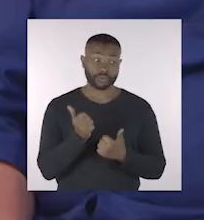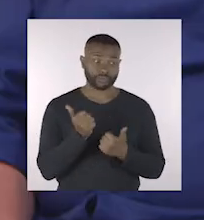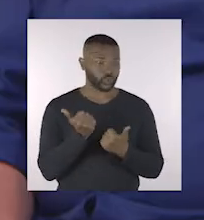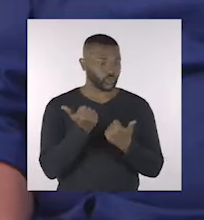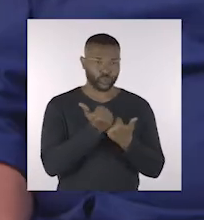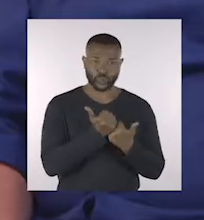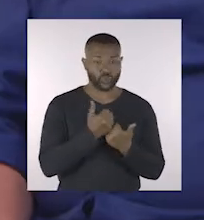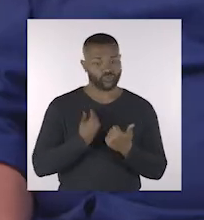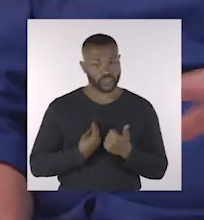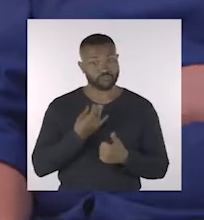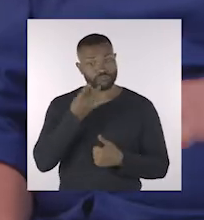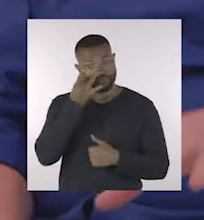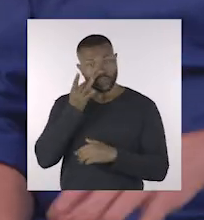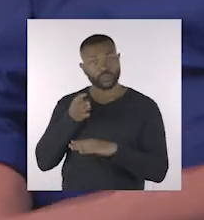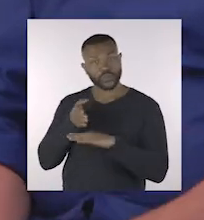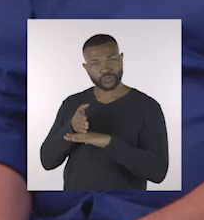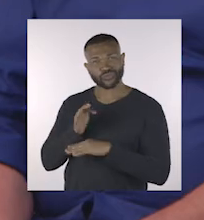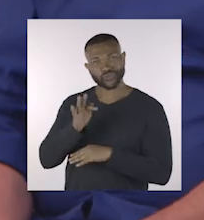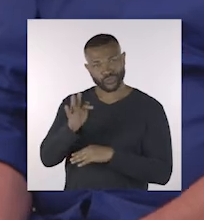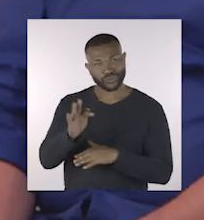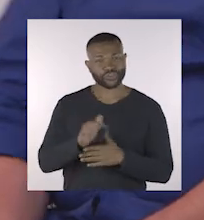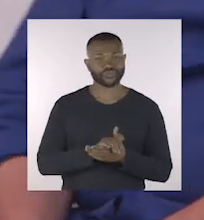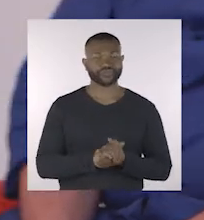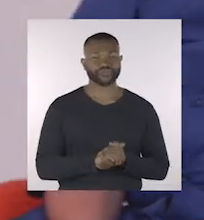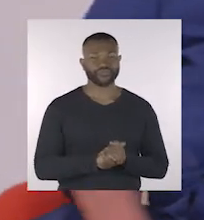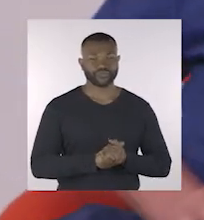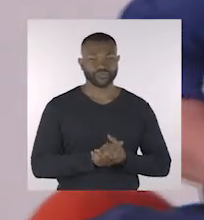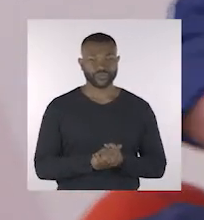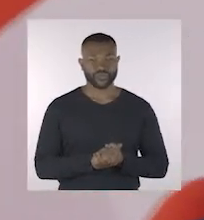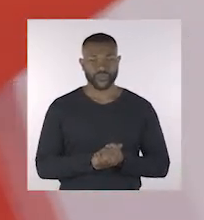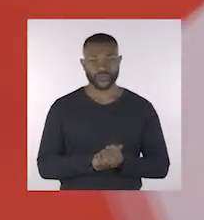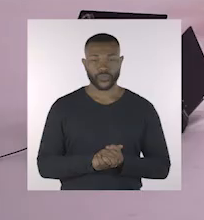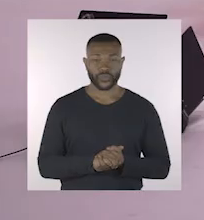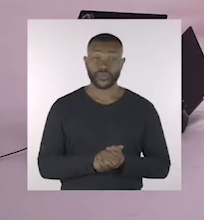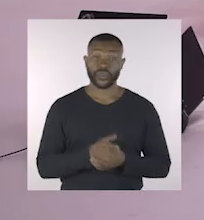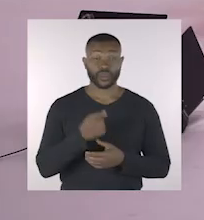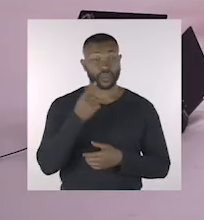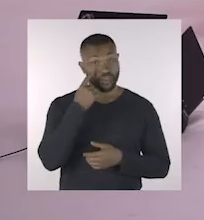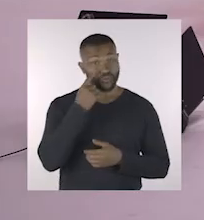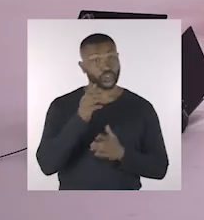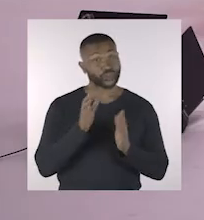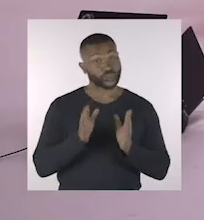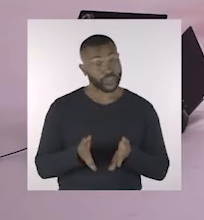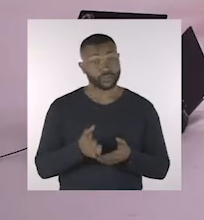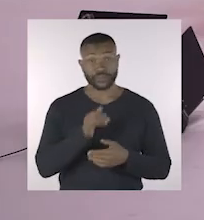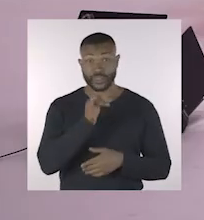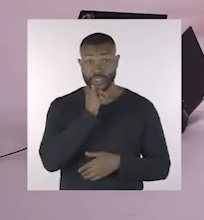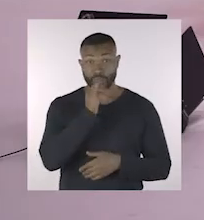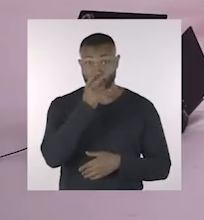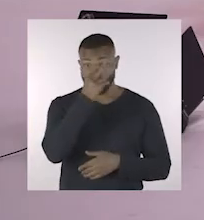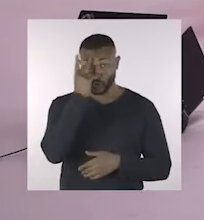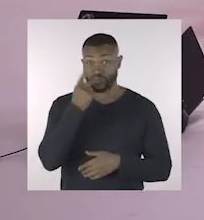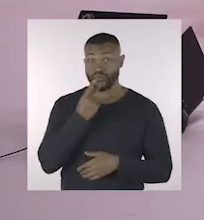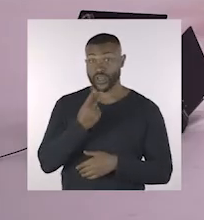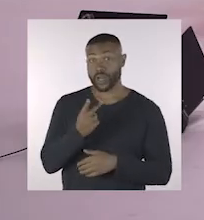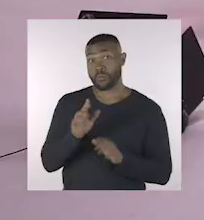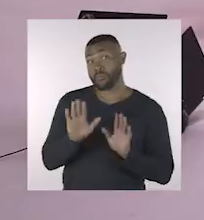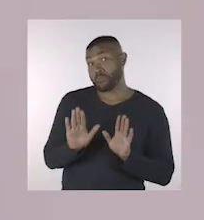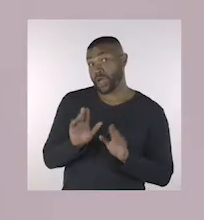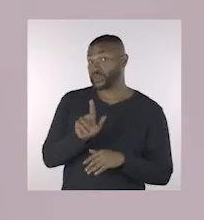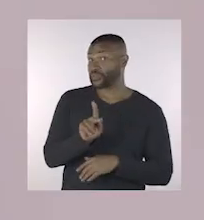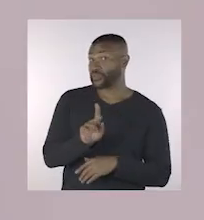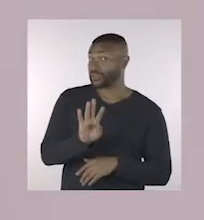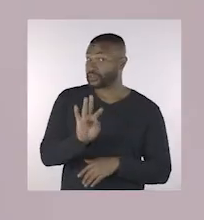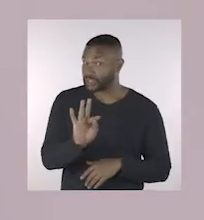nada substitui o convívio exata nada substitui o convívio já viram né Quando alguém